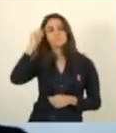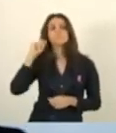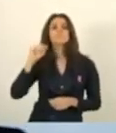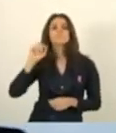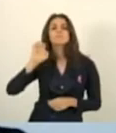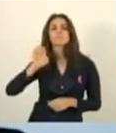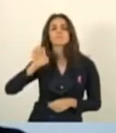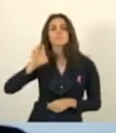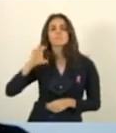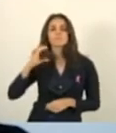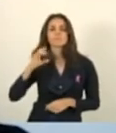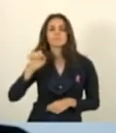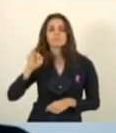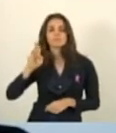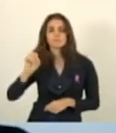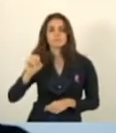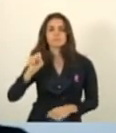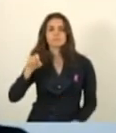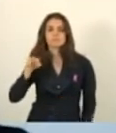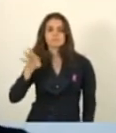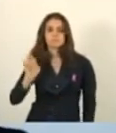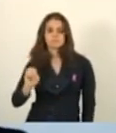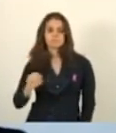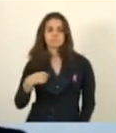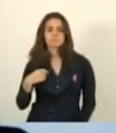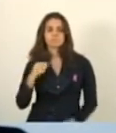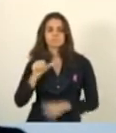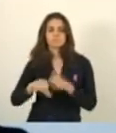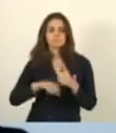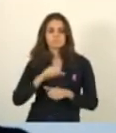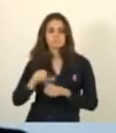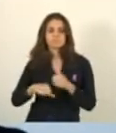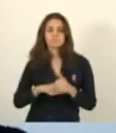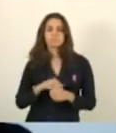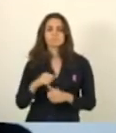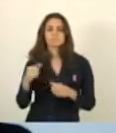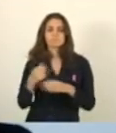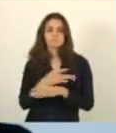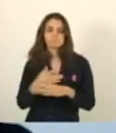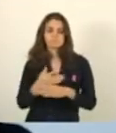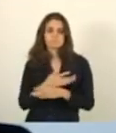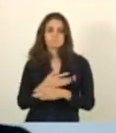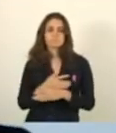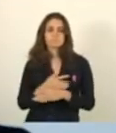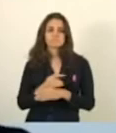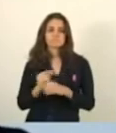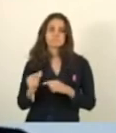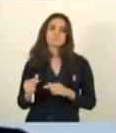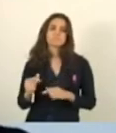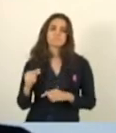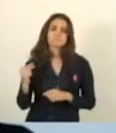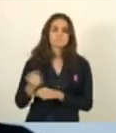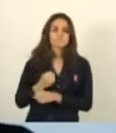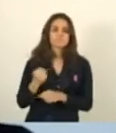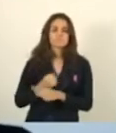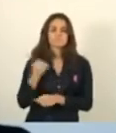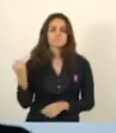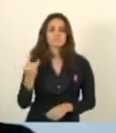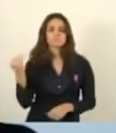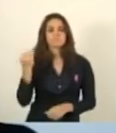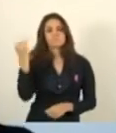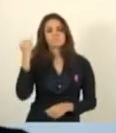Sampaio, prefeito guerreiro, prefeito que está transformando a cidade de Cariacica para uma obra muito importante, que